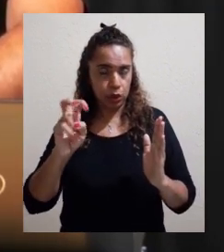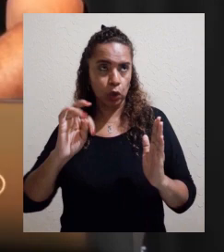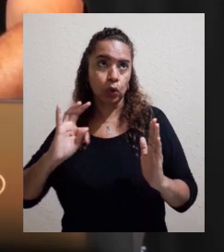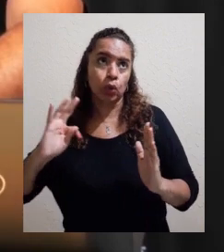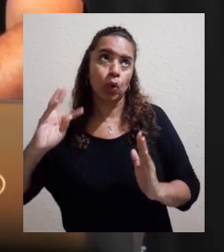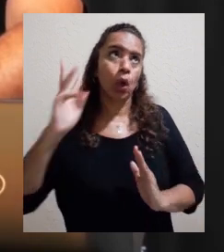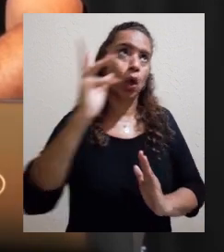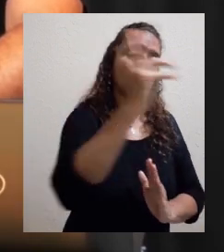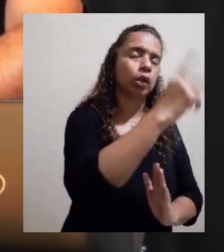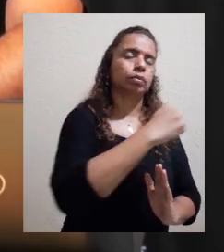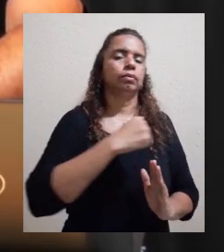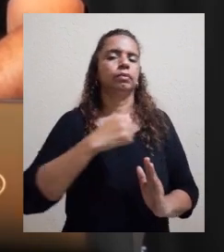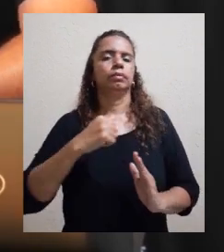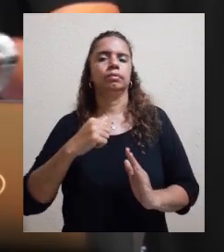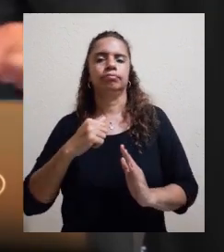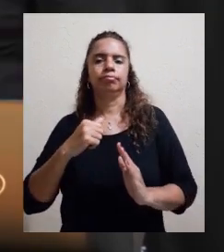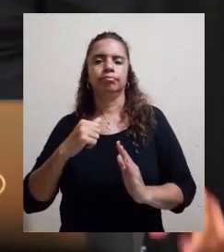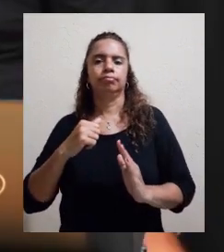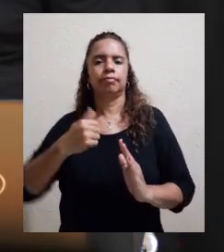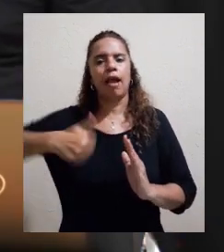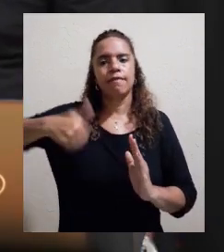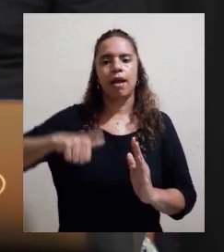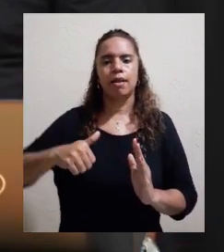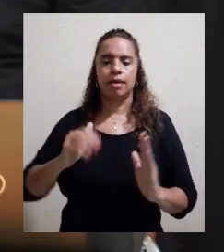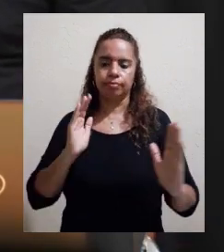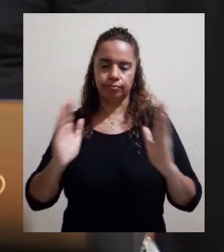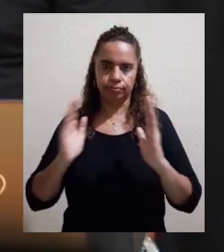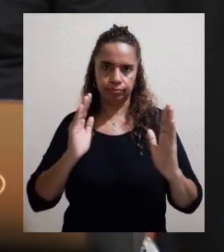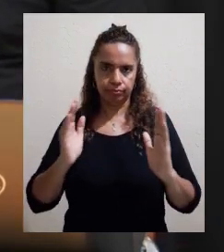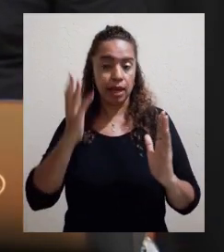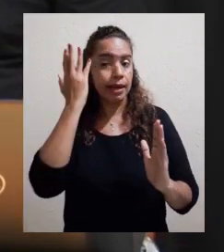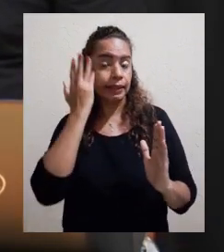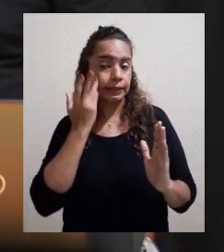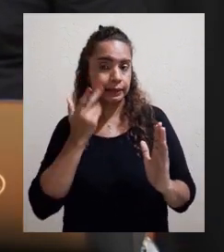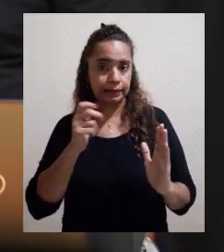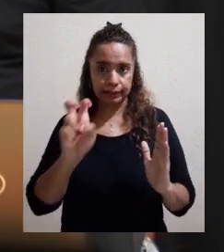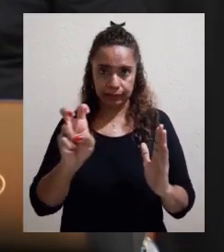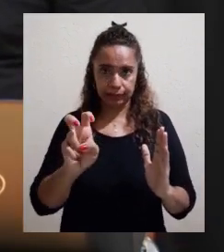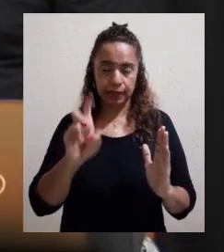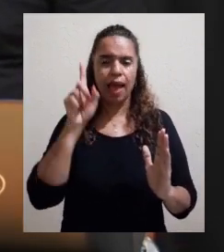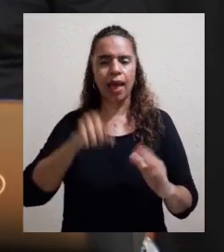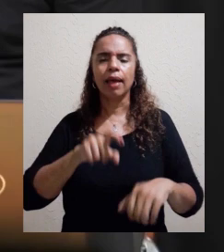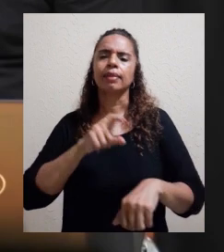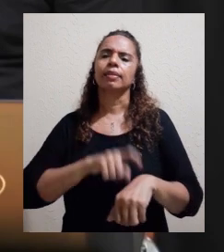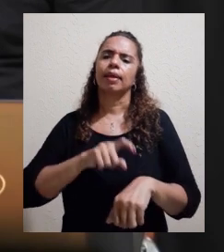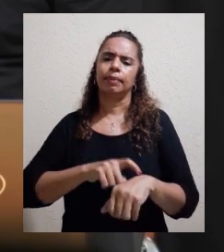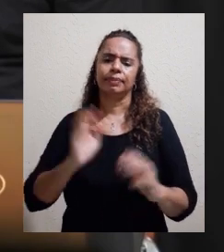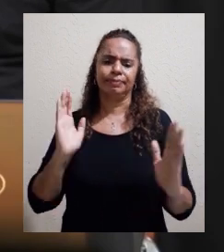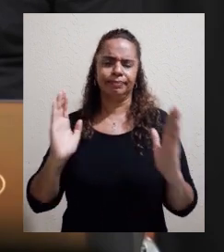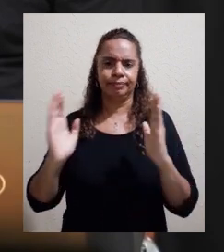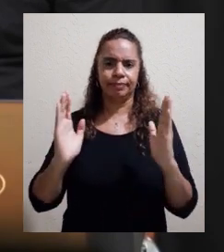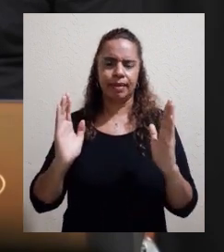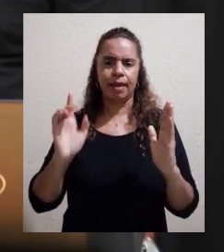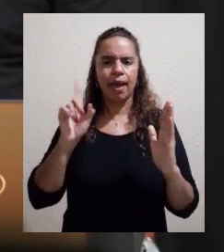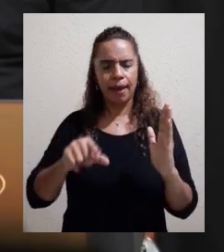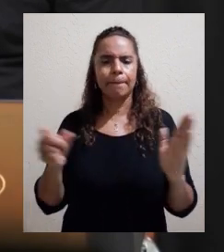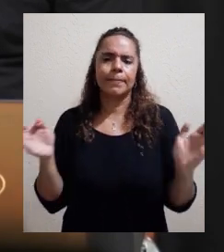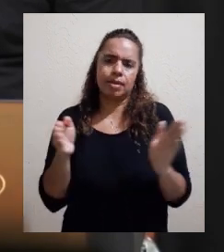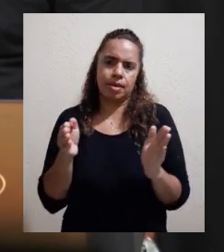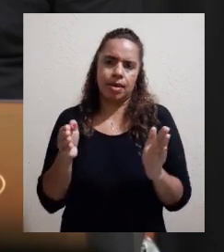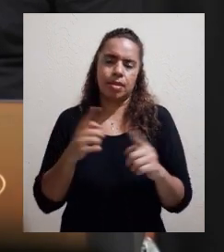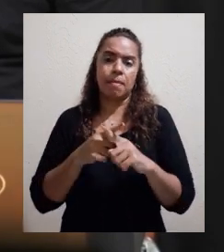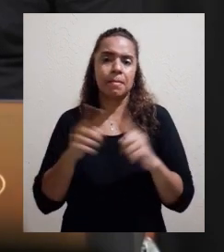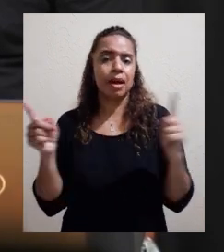mundo está trabalhando com esse tempo, né? 15 dias. Daqui 15 dias a gente reavalia. Eu concordo, eu acho que é um tempo pequeno, mas a gente não pode falar assim,